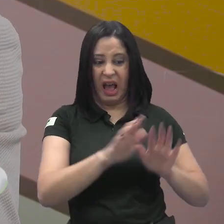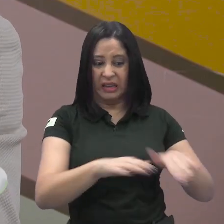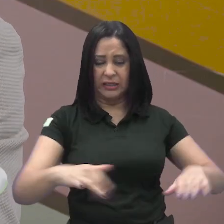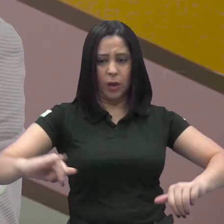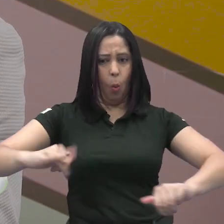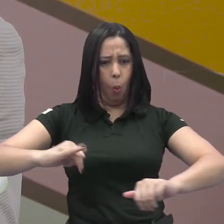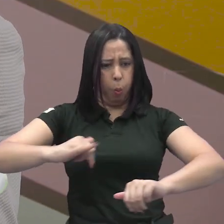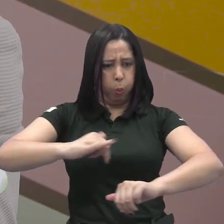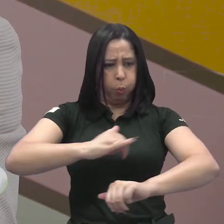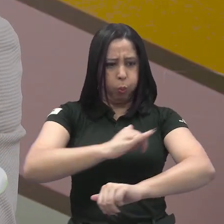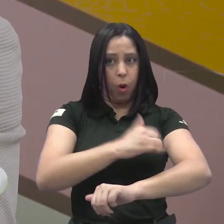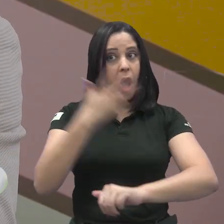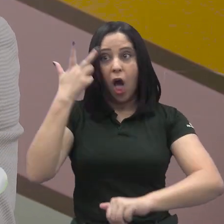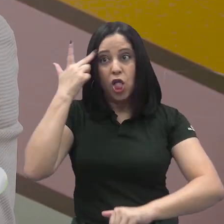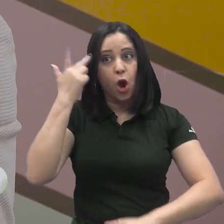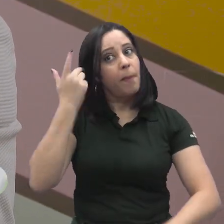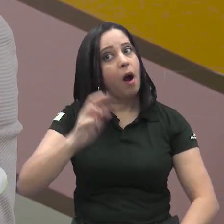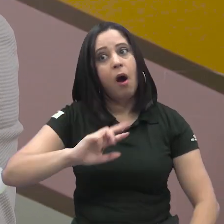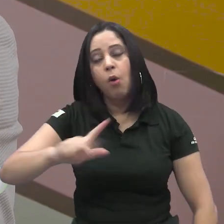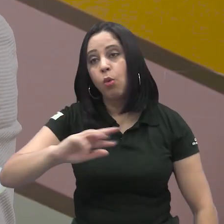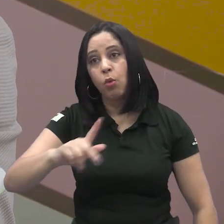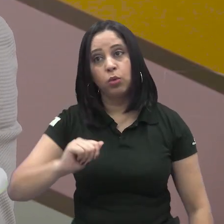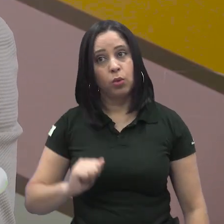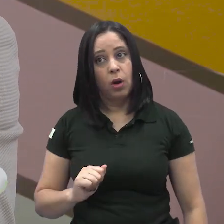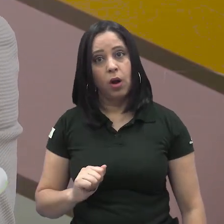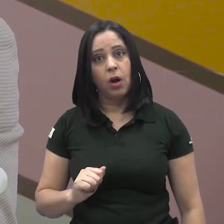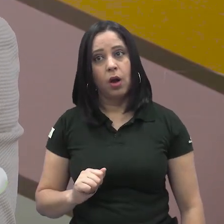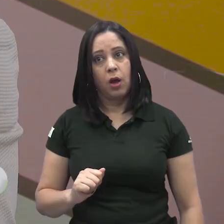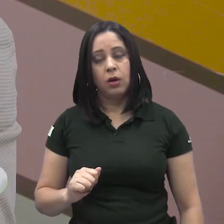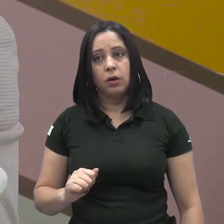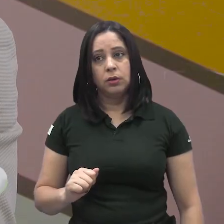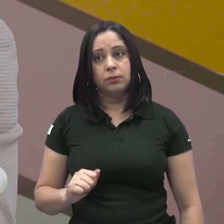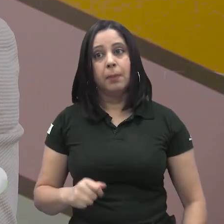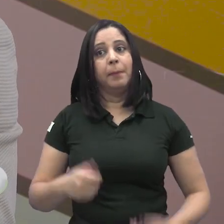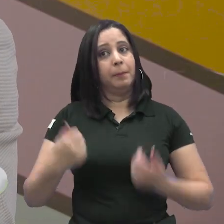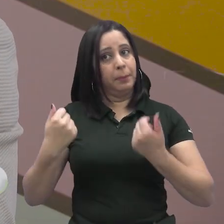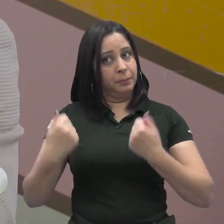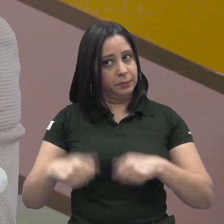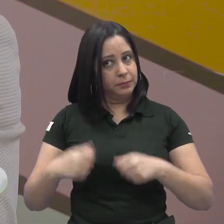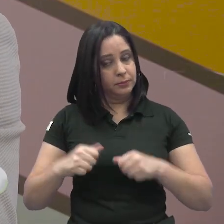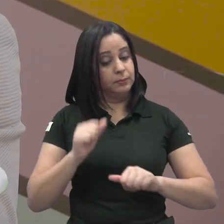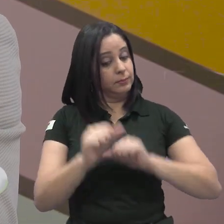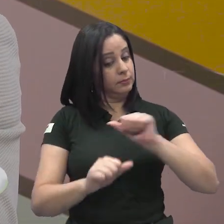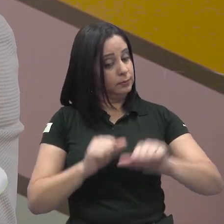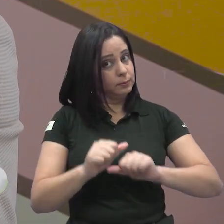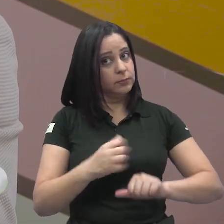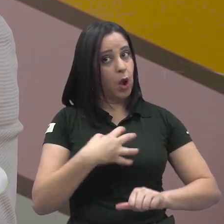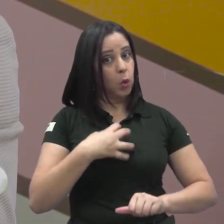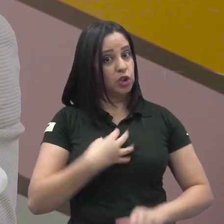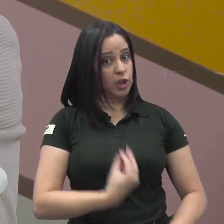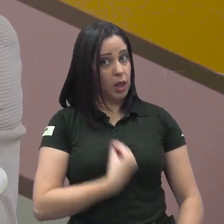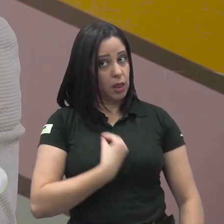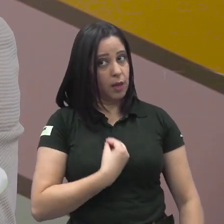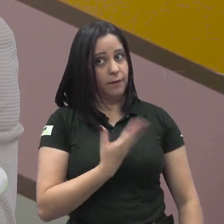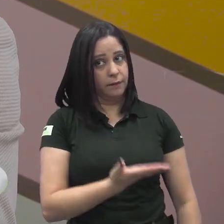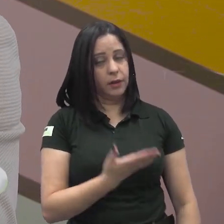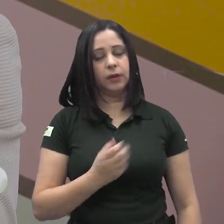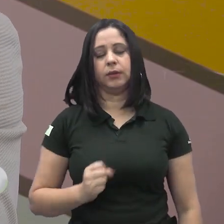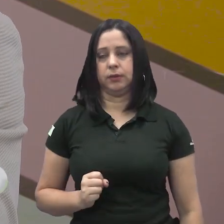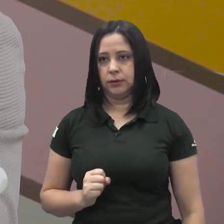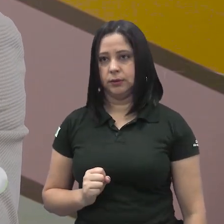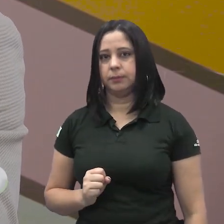é saudável, né? Precisa entender que precisa mudar esse processo. E lembrar que estilo de